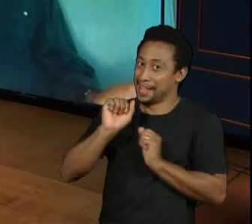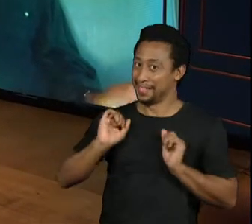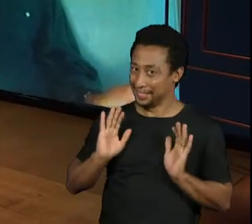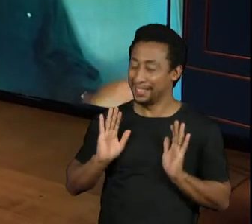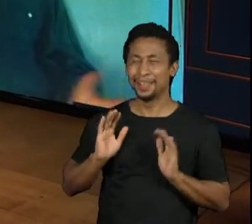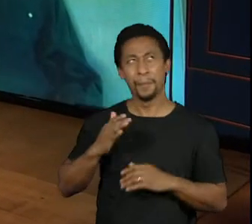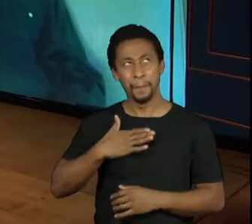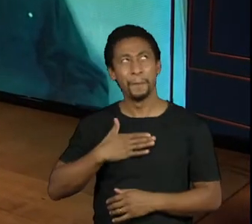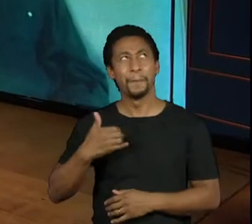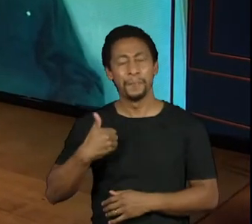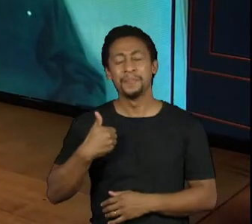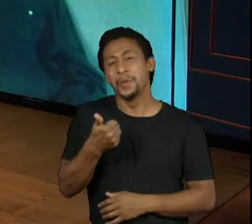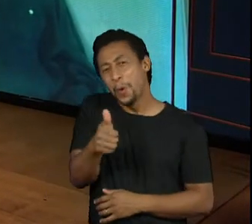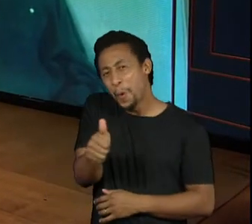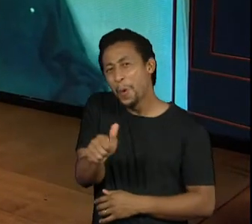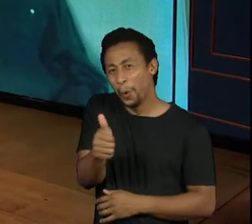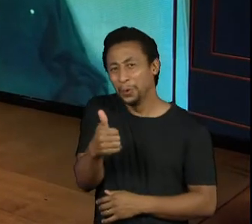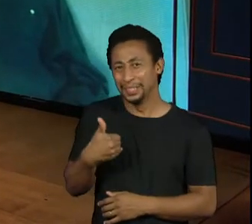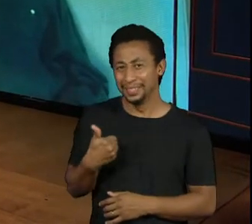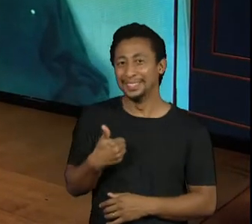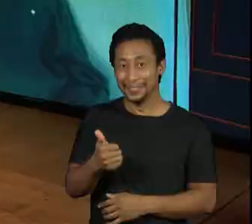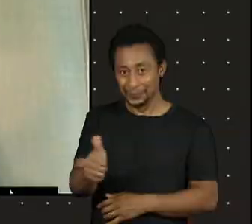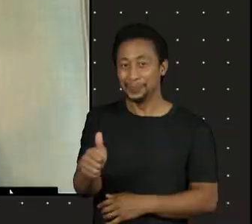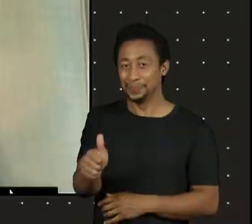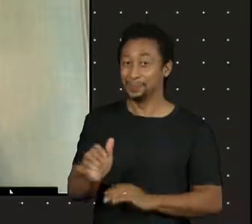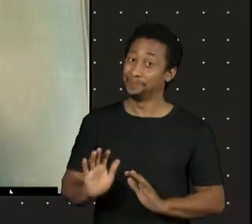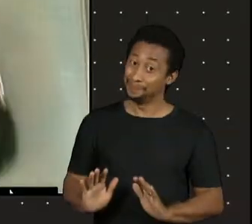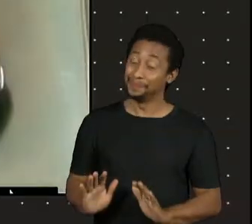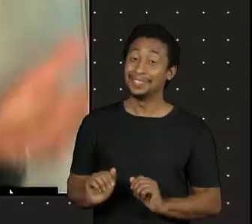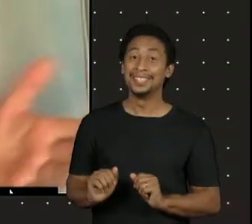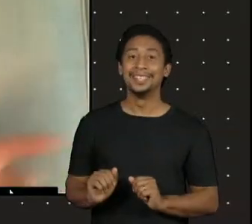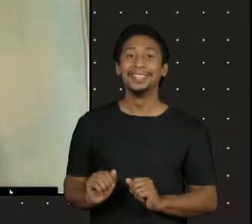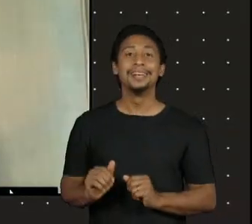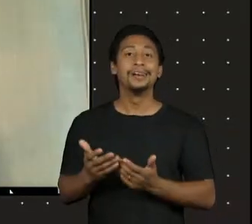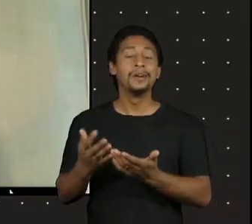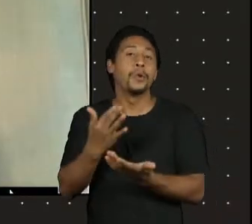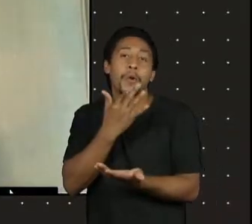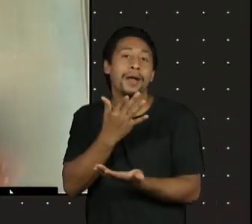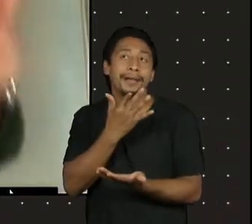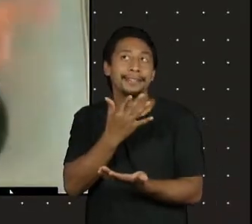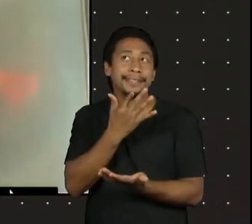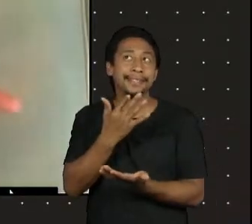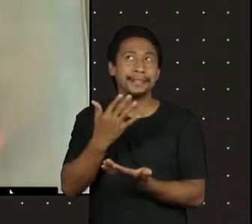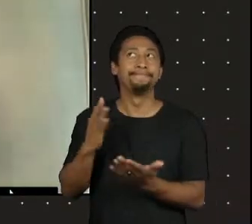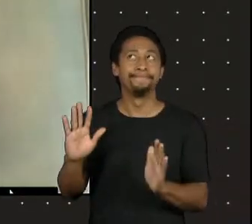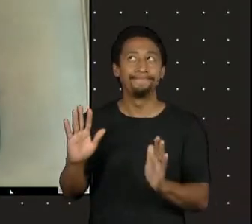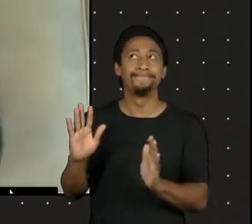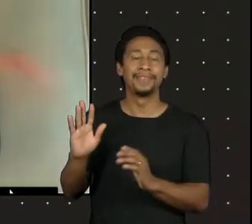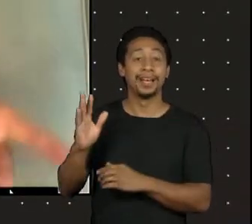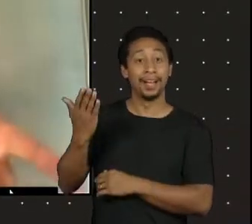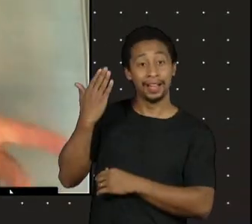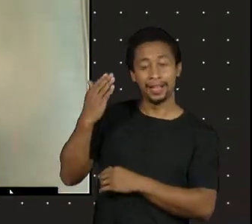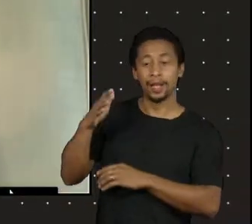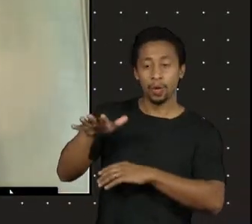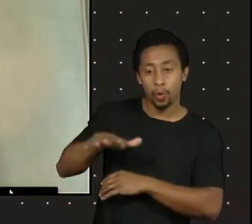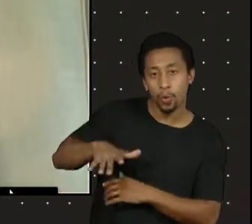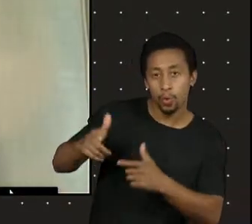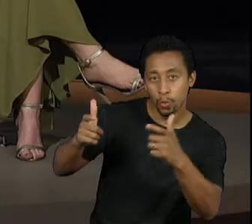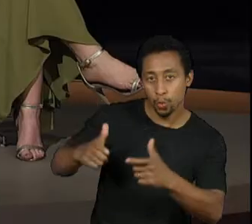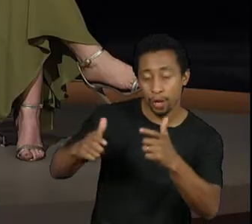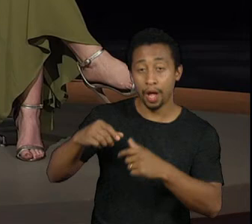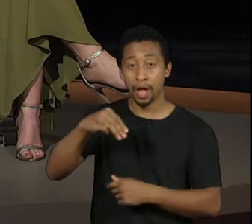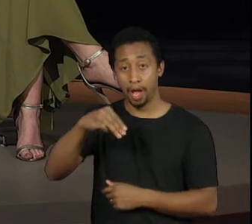ter 11 anos de idade. E eu conhecia, lá em Ponte Nova, tinha uma rádio muito